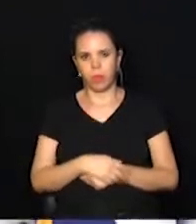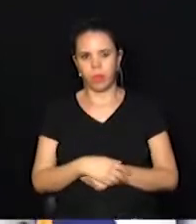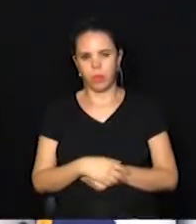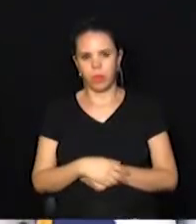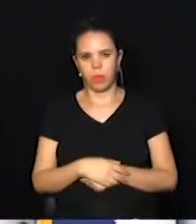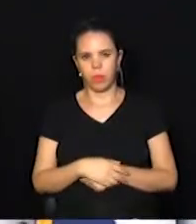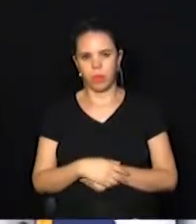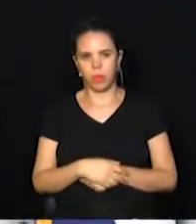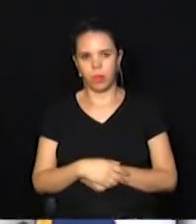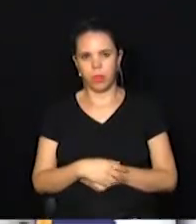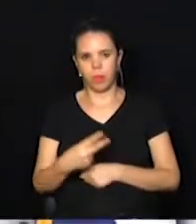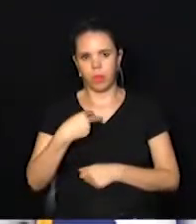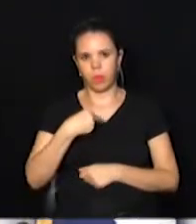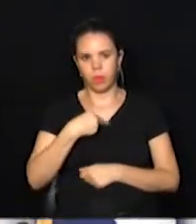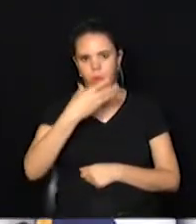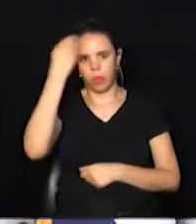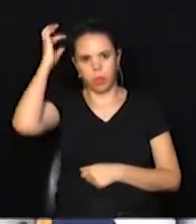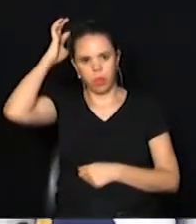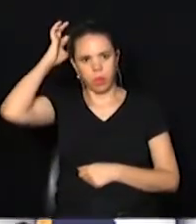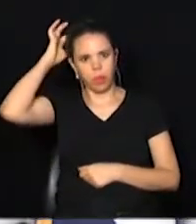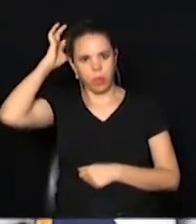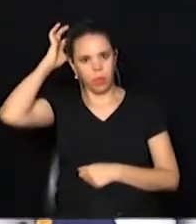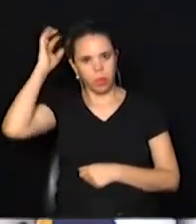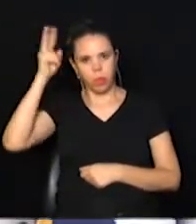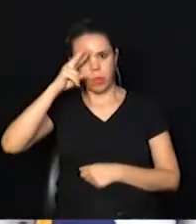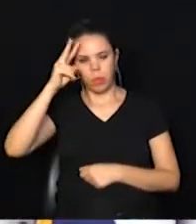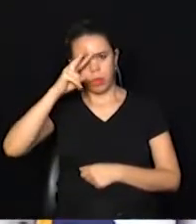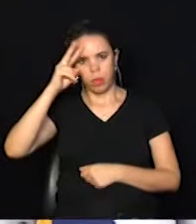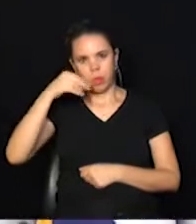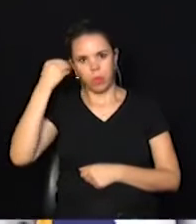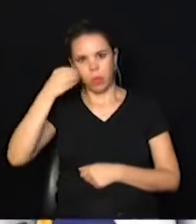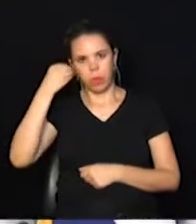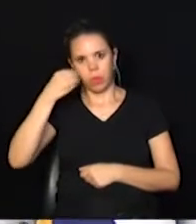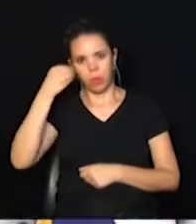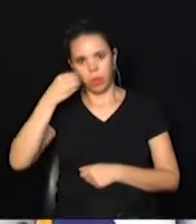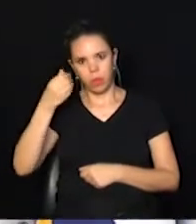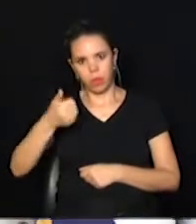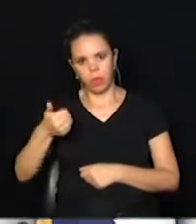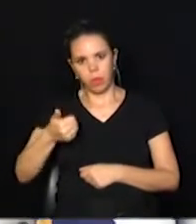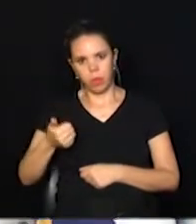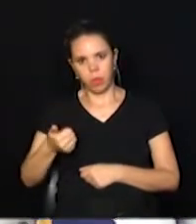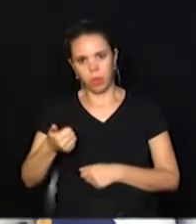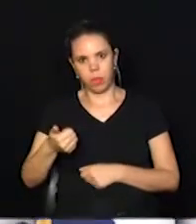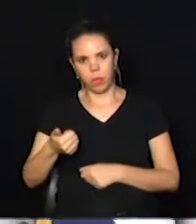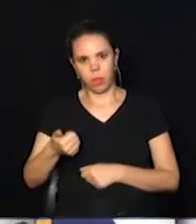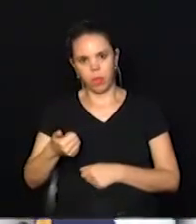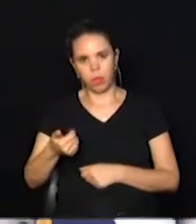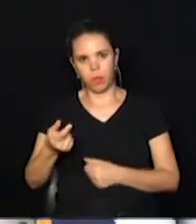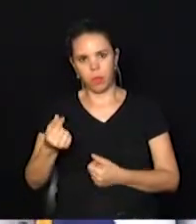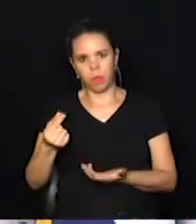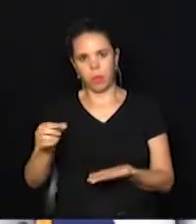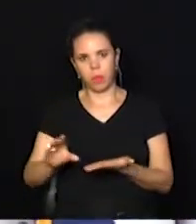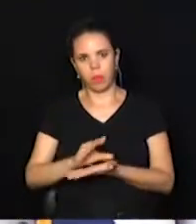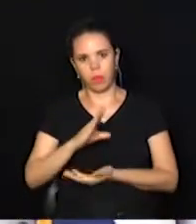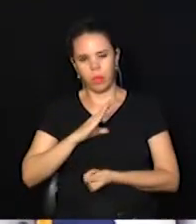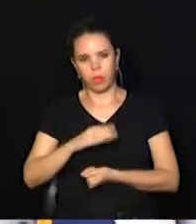poderia esquecer de lembrar que foi a primeira experiência em que um orçamento da